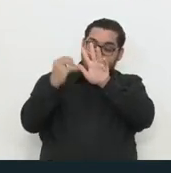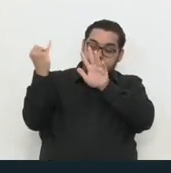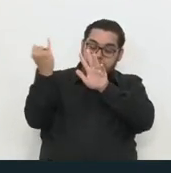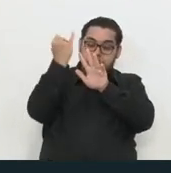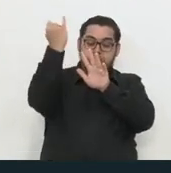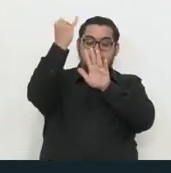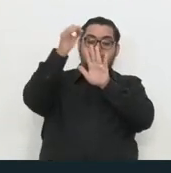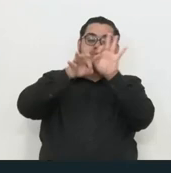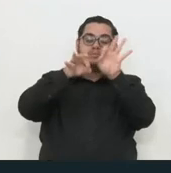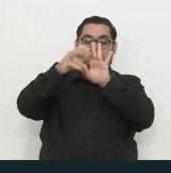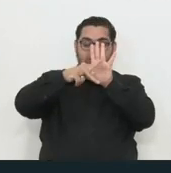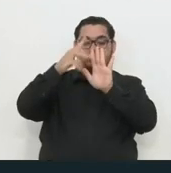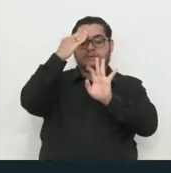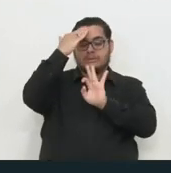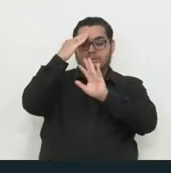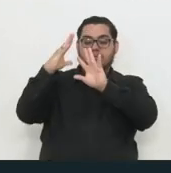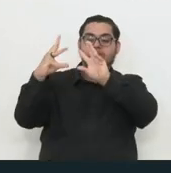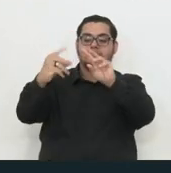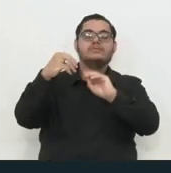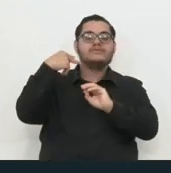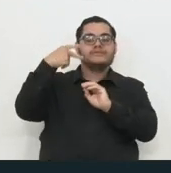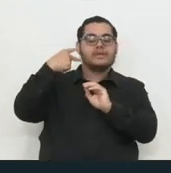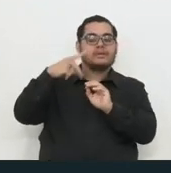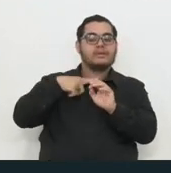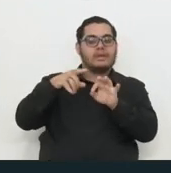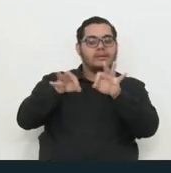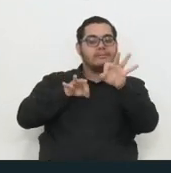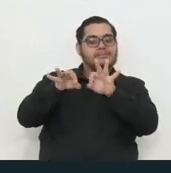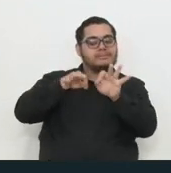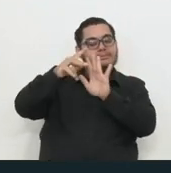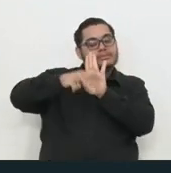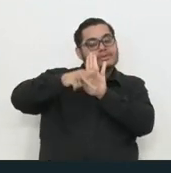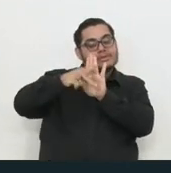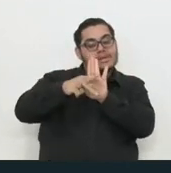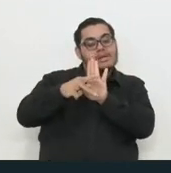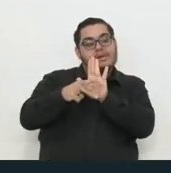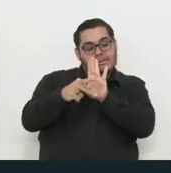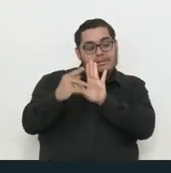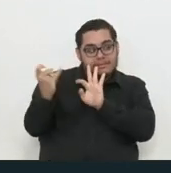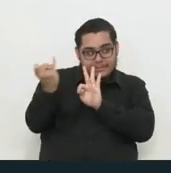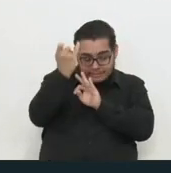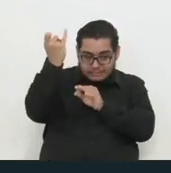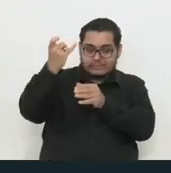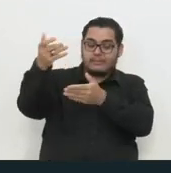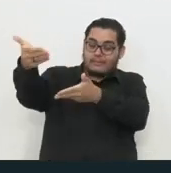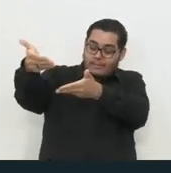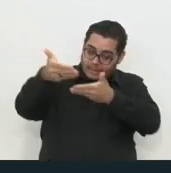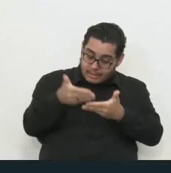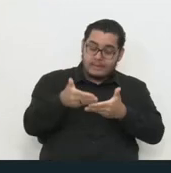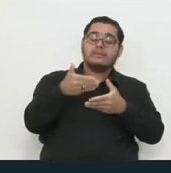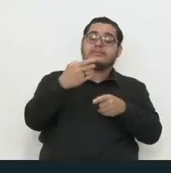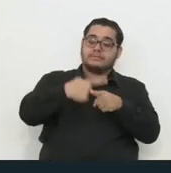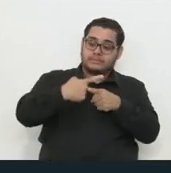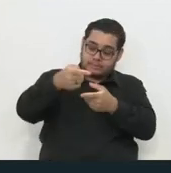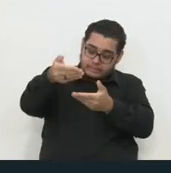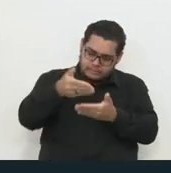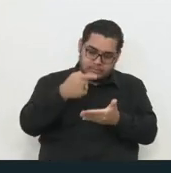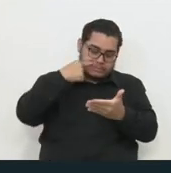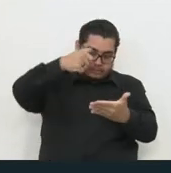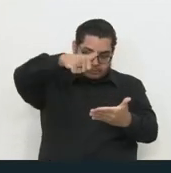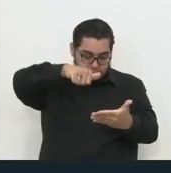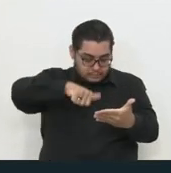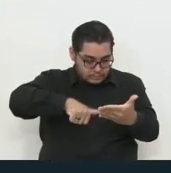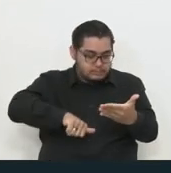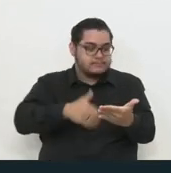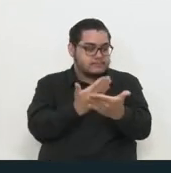os vereadores aqui tem projetos de grande importância e nós precisamos colocar esses projetos para serem pautados passar pelas